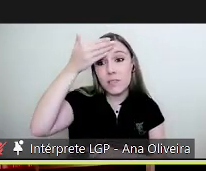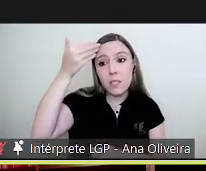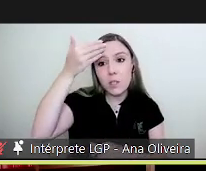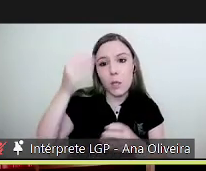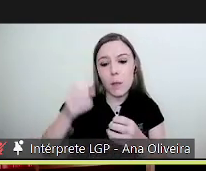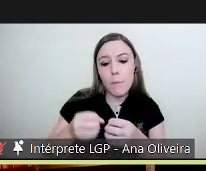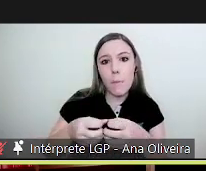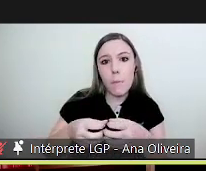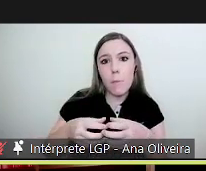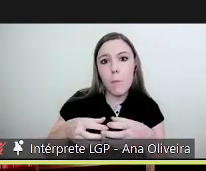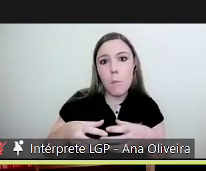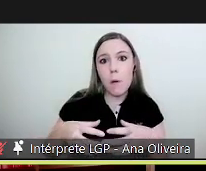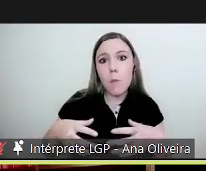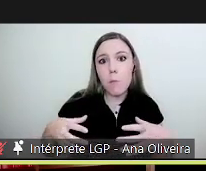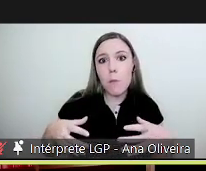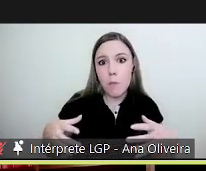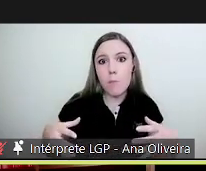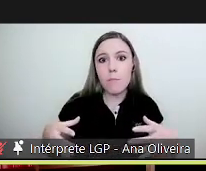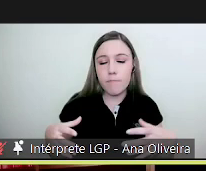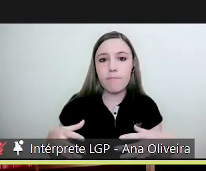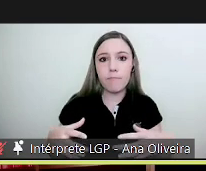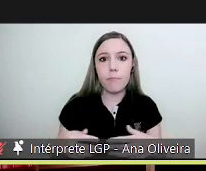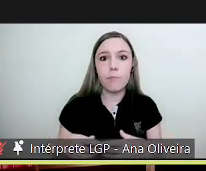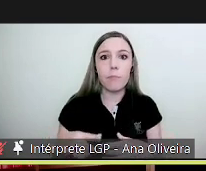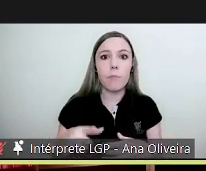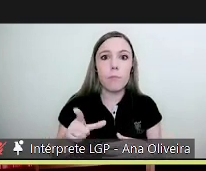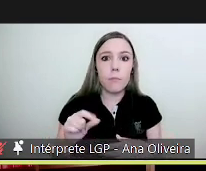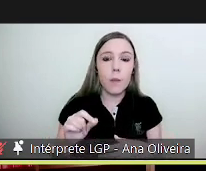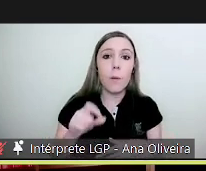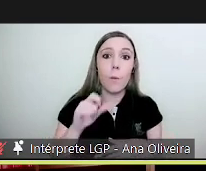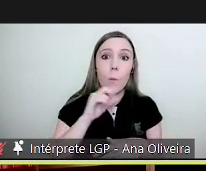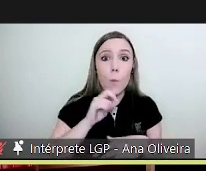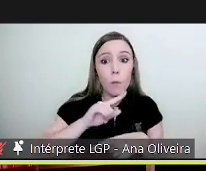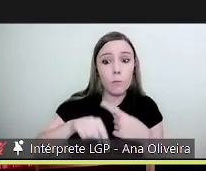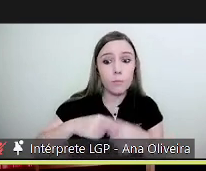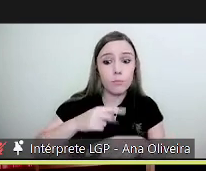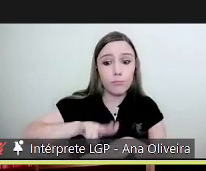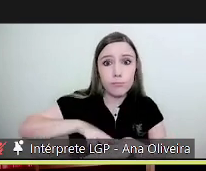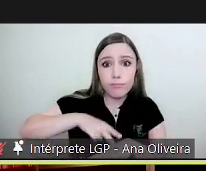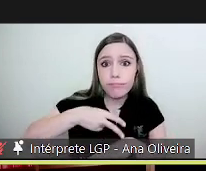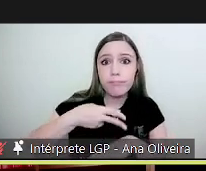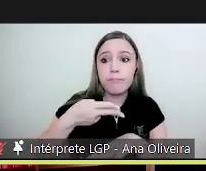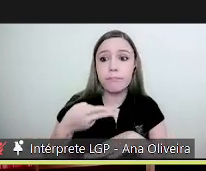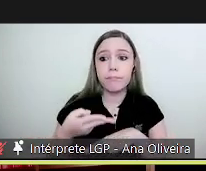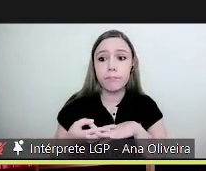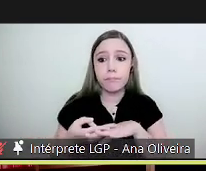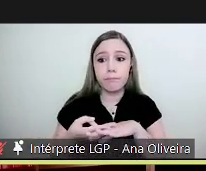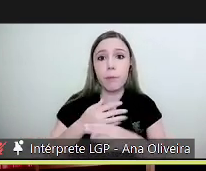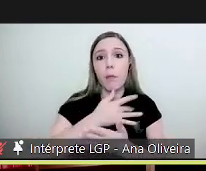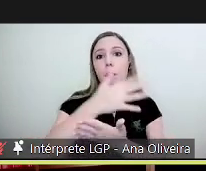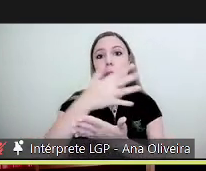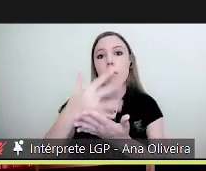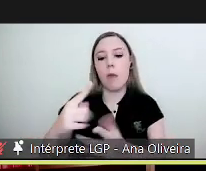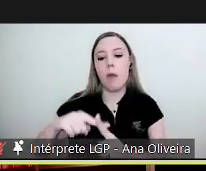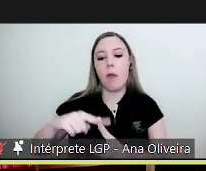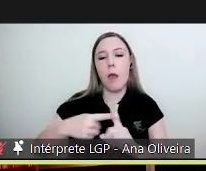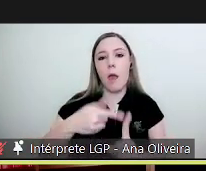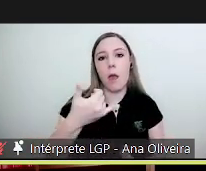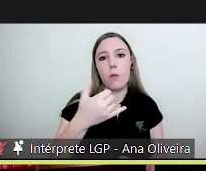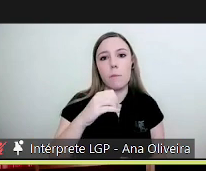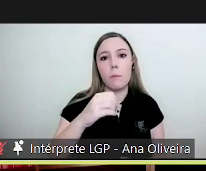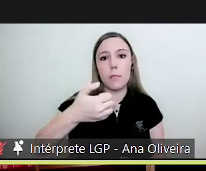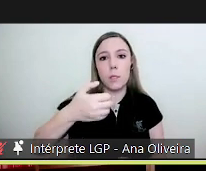cresce e crescerá ainda mais, podendo duplicar até 2050. Enfim,